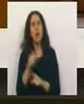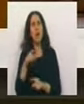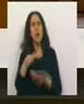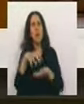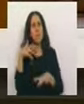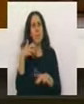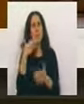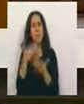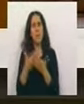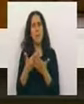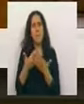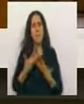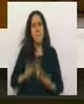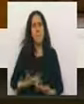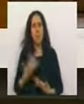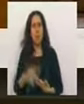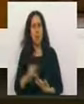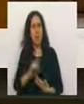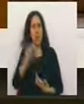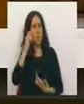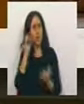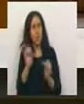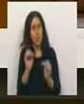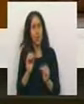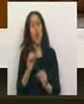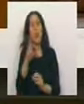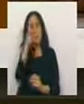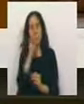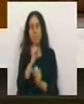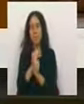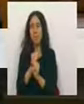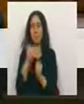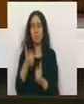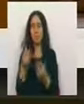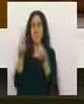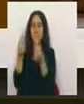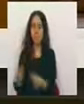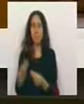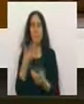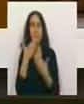assembléia e entregamos ao governo um bom trabalho de casa está obrigado